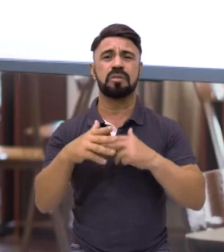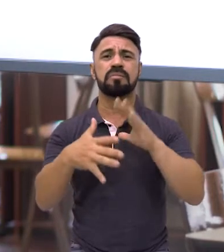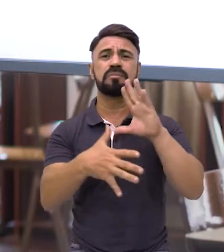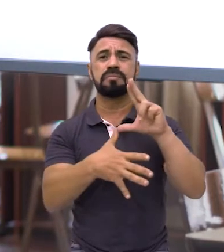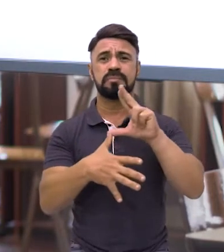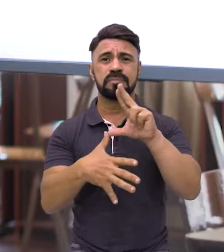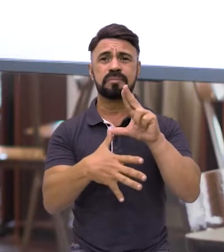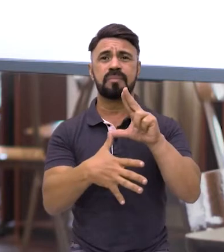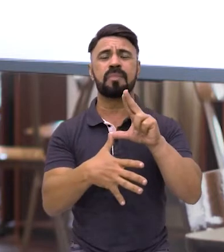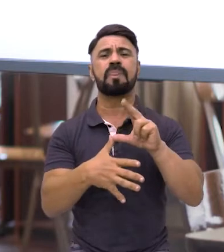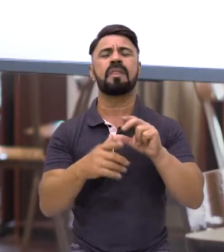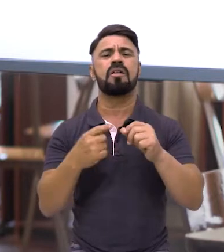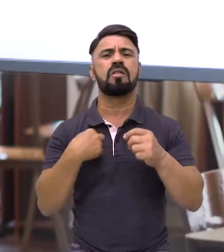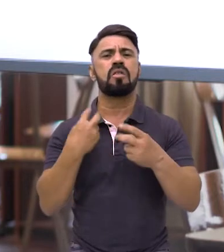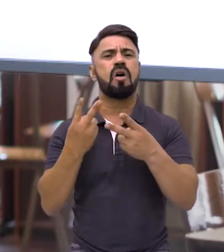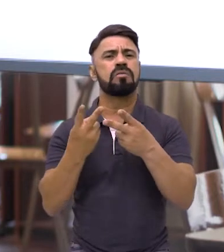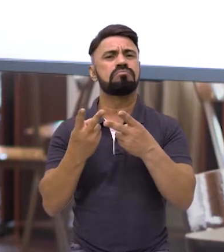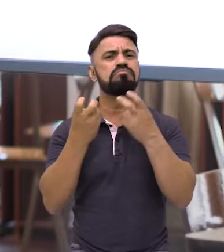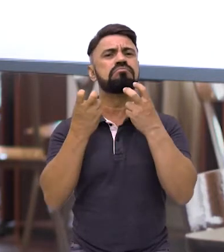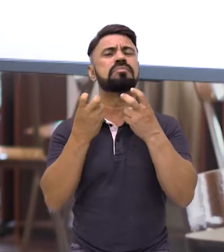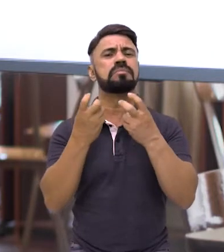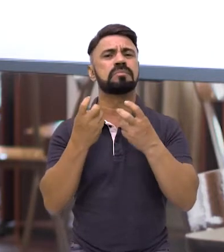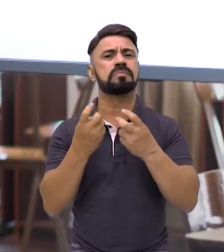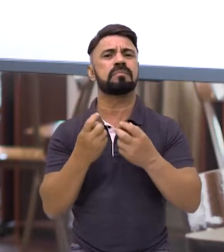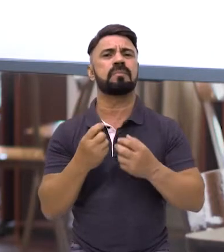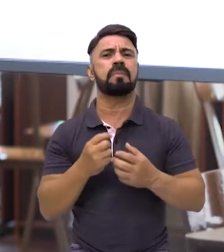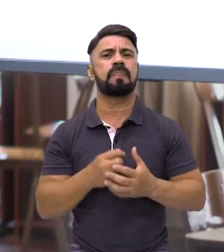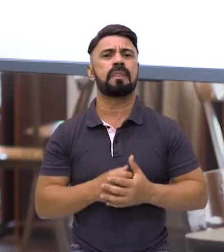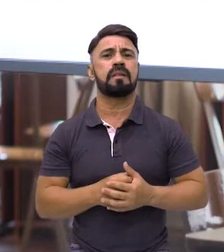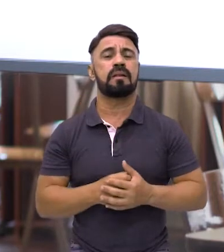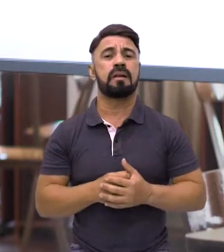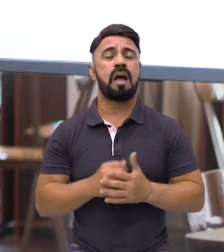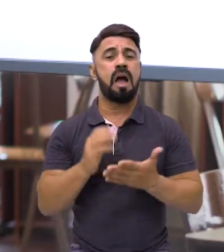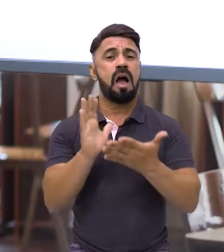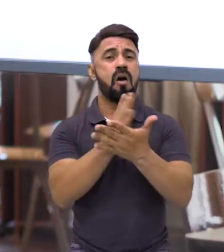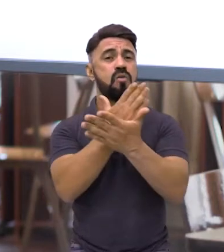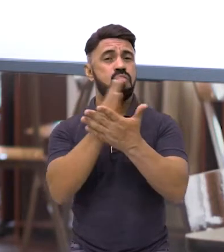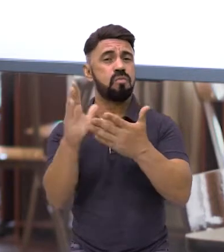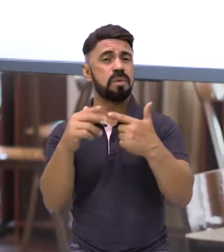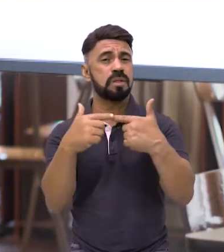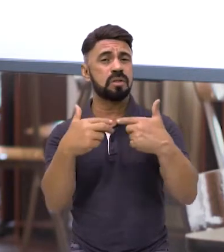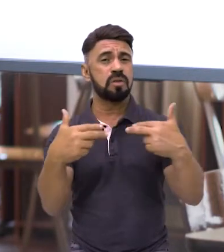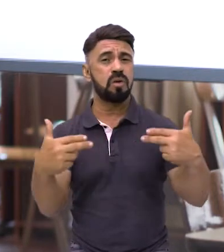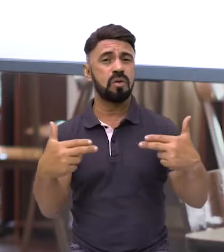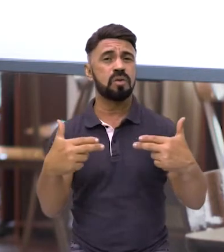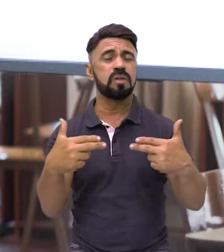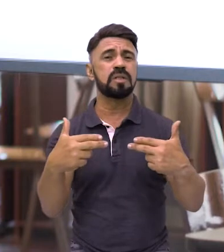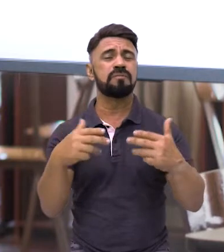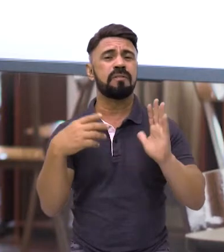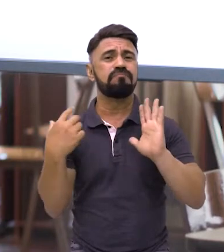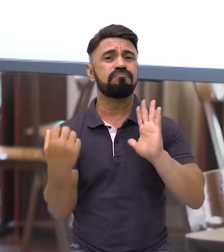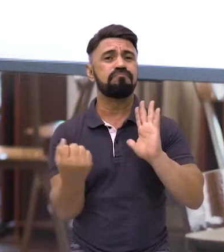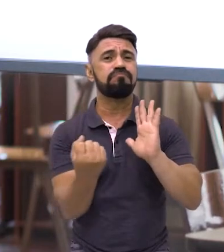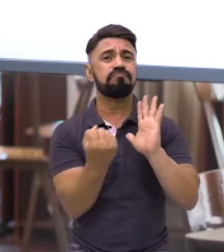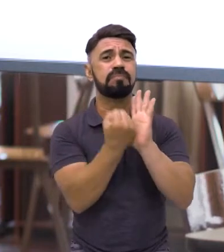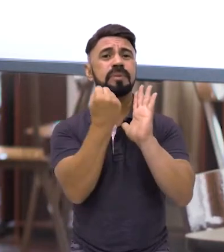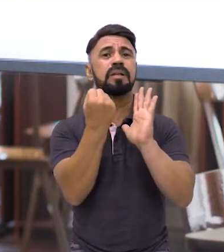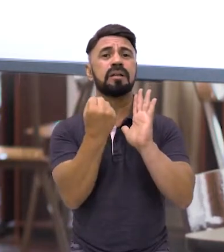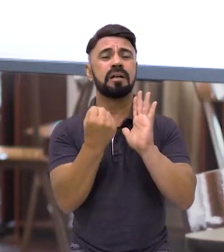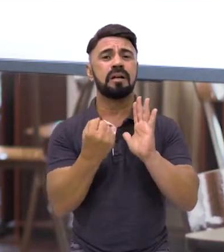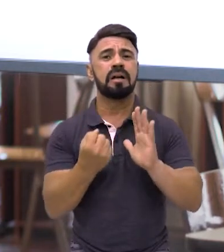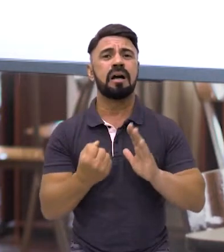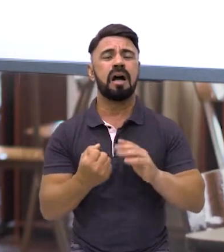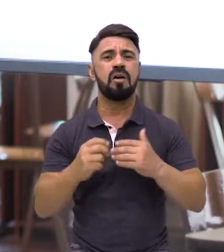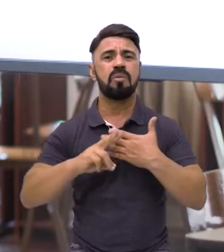América Latina, nós observamos que algumas coisas vão ficar marcadas